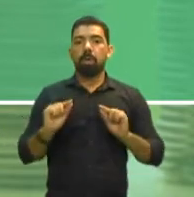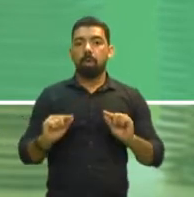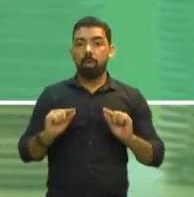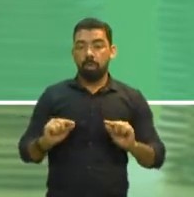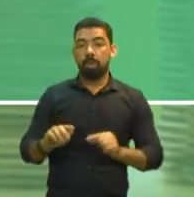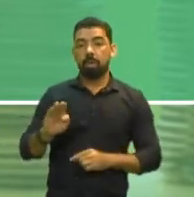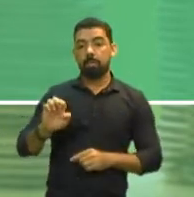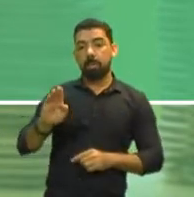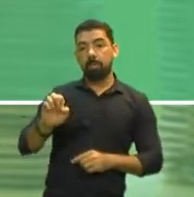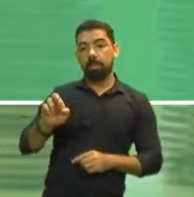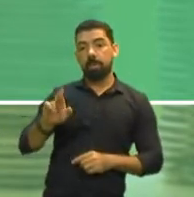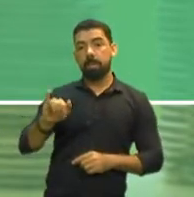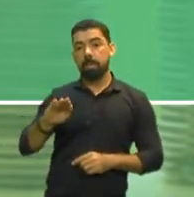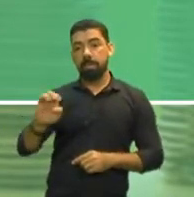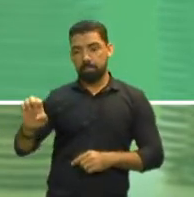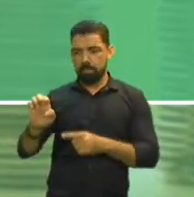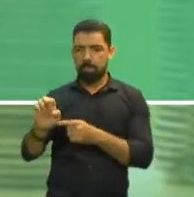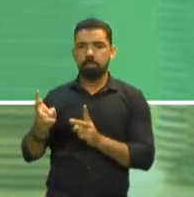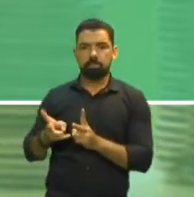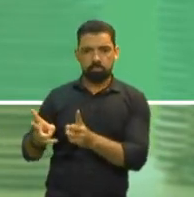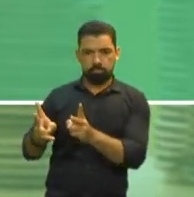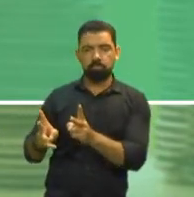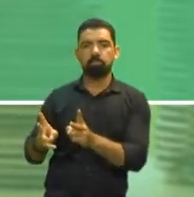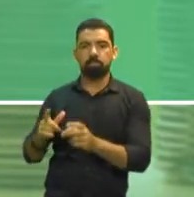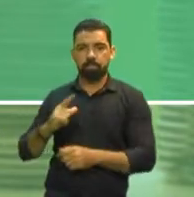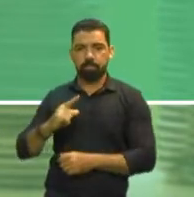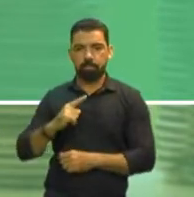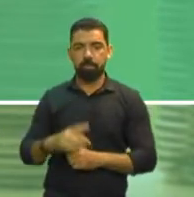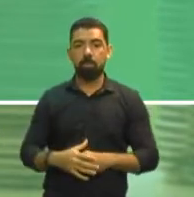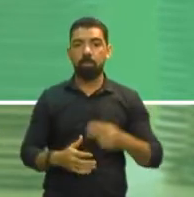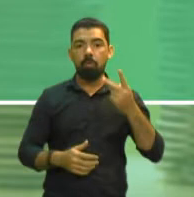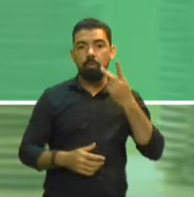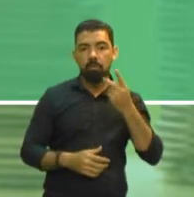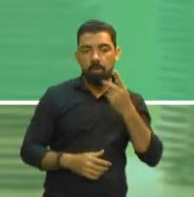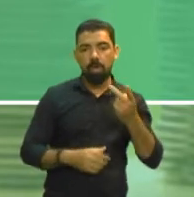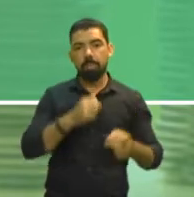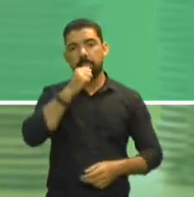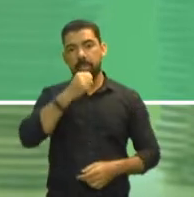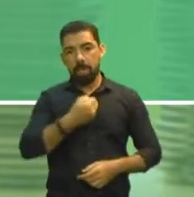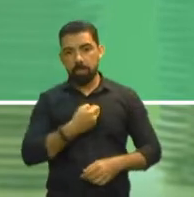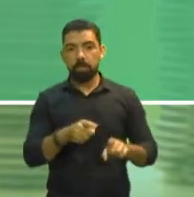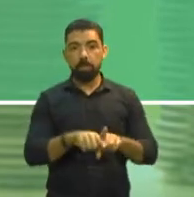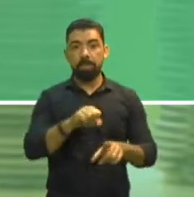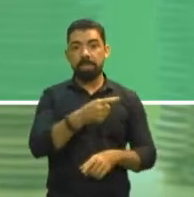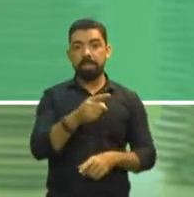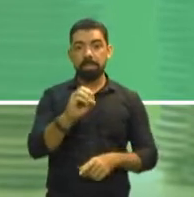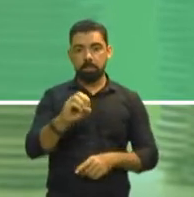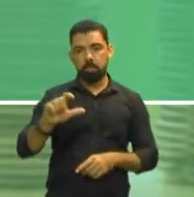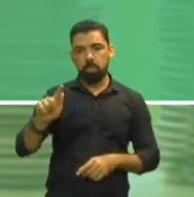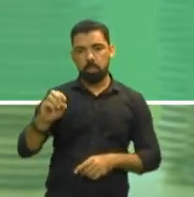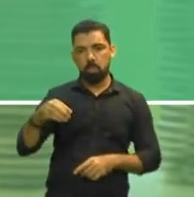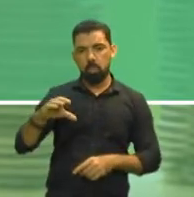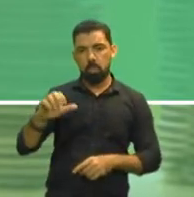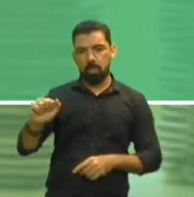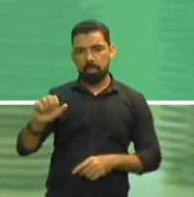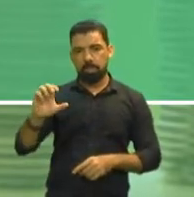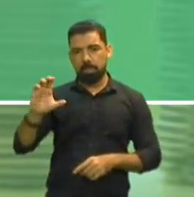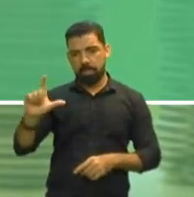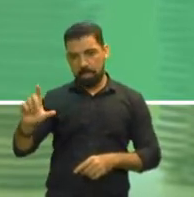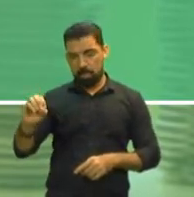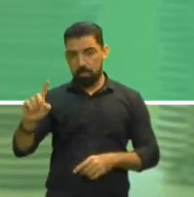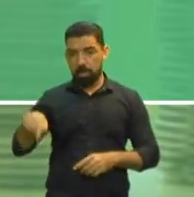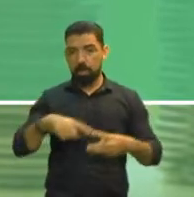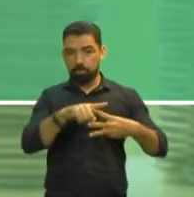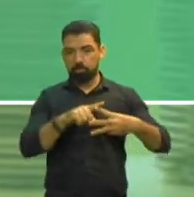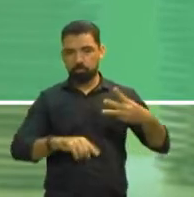setor agropecuário. Fortaleza, Maracanaú e São Gonçalo do Amarante se mantiveram como os três principais municípios